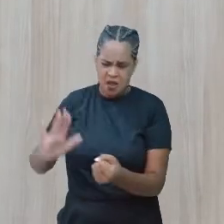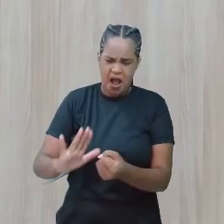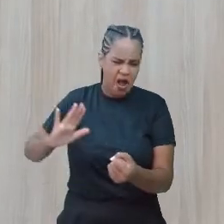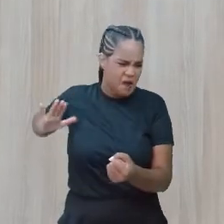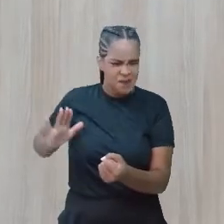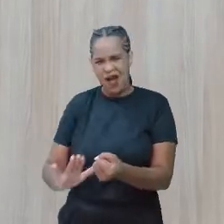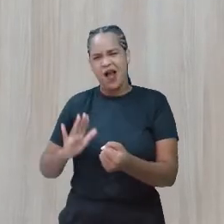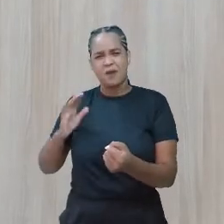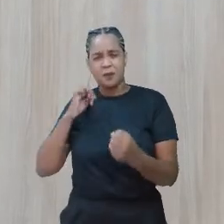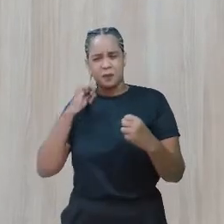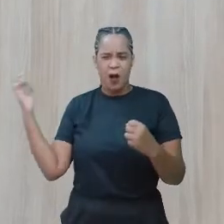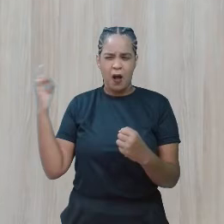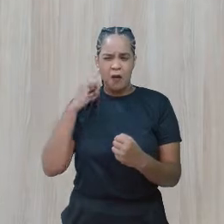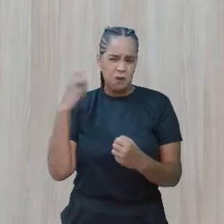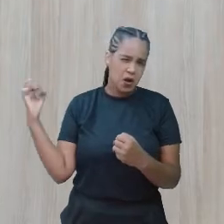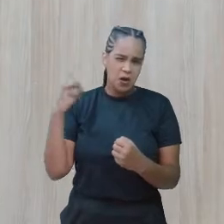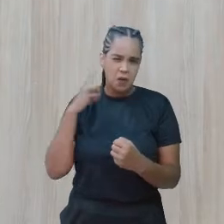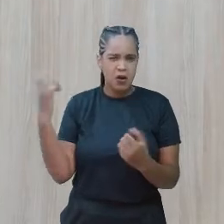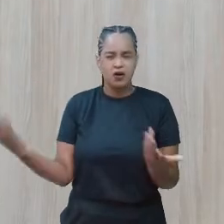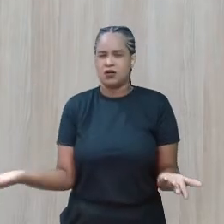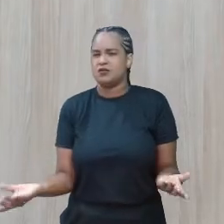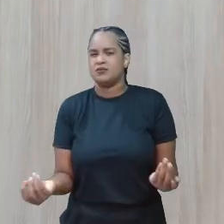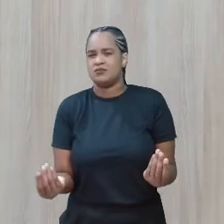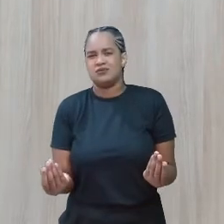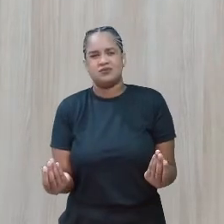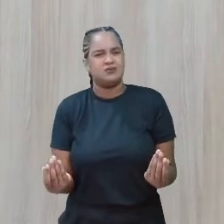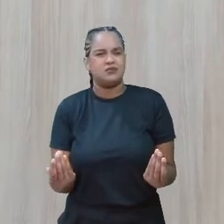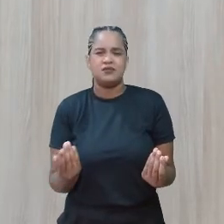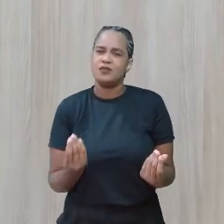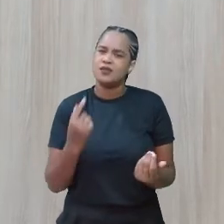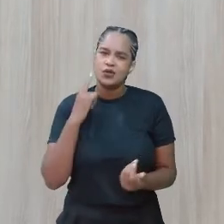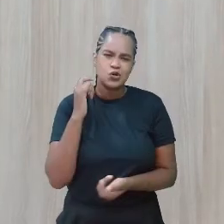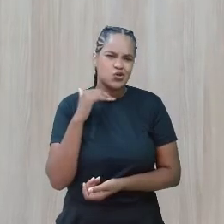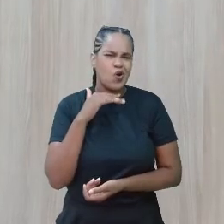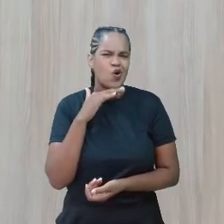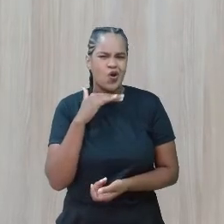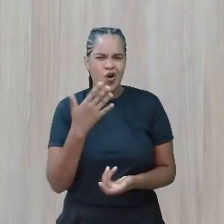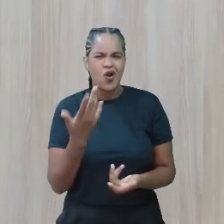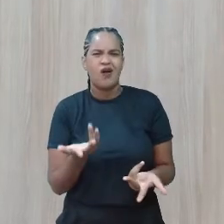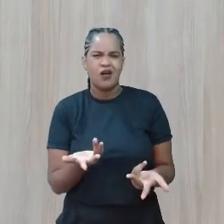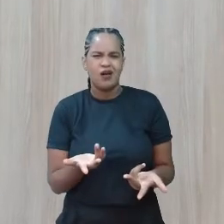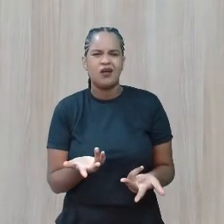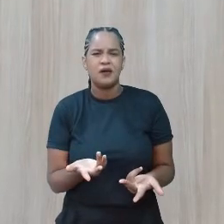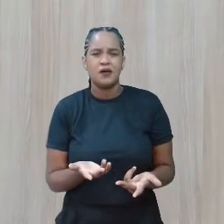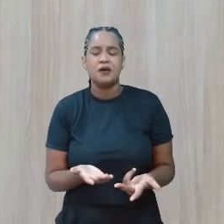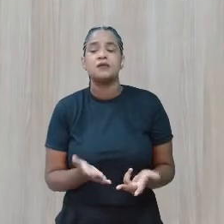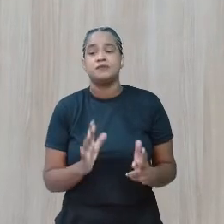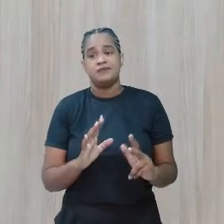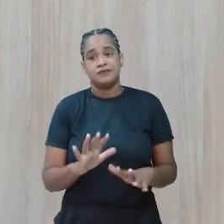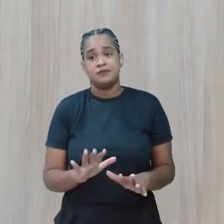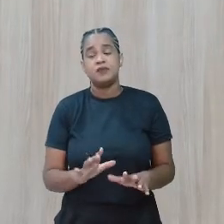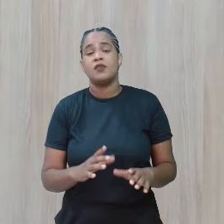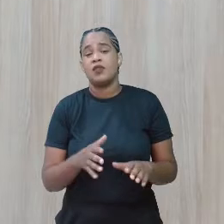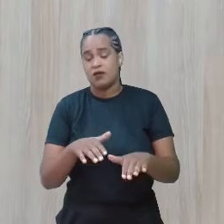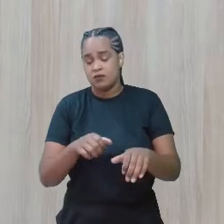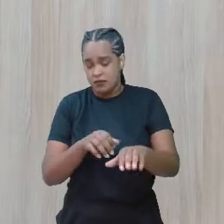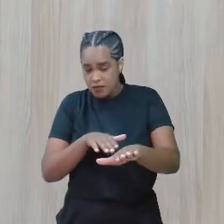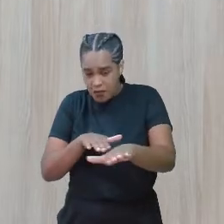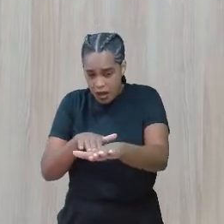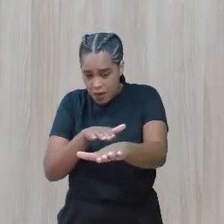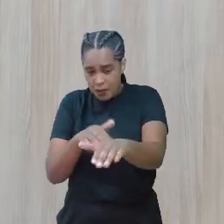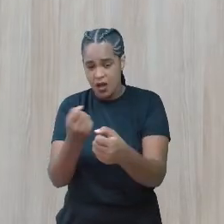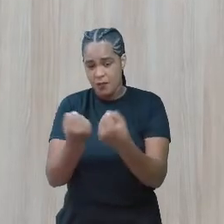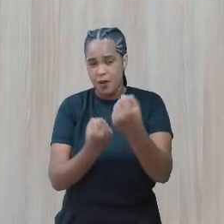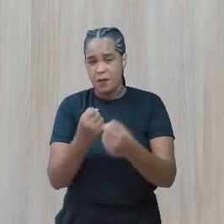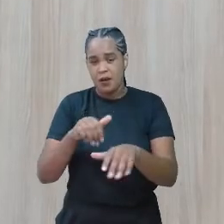família para sair ou avisando que chegou. Que som desagradável, né, gente? Mas, pessoal, no trânsito, no momento